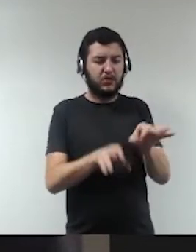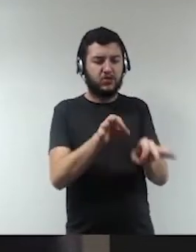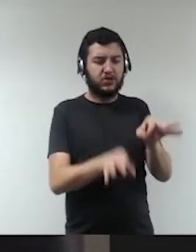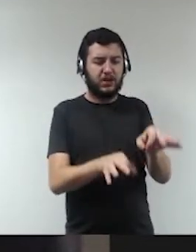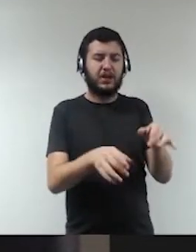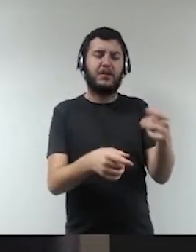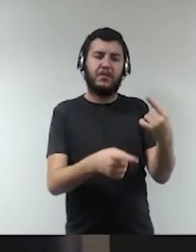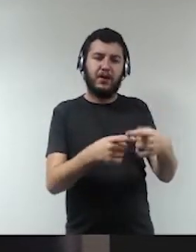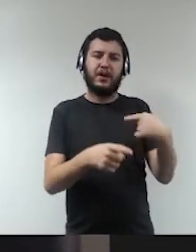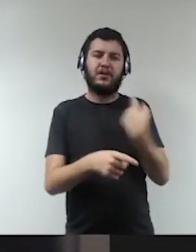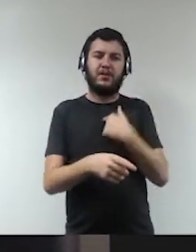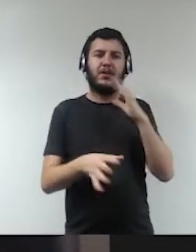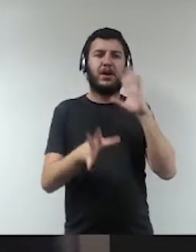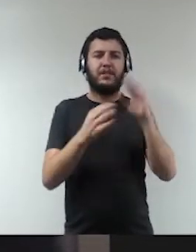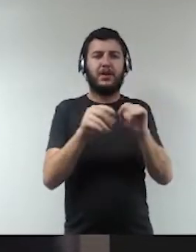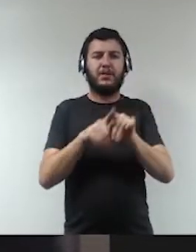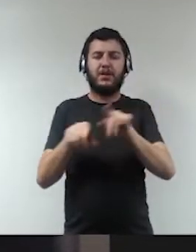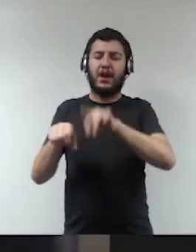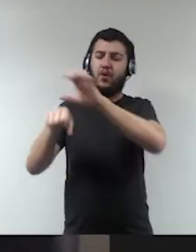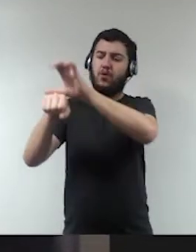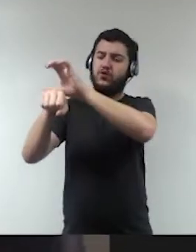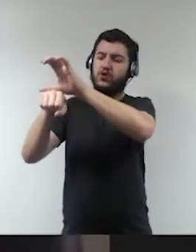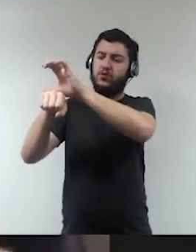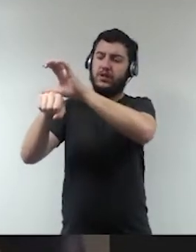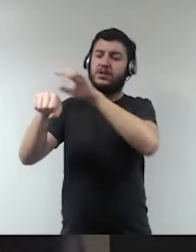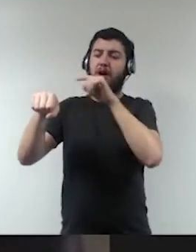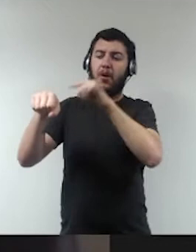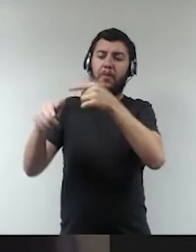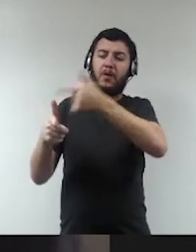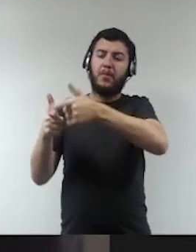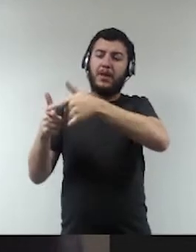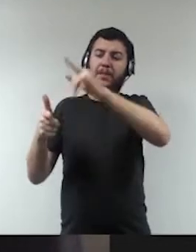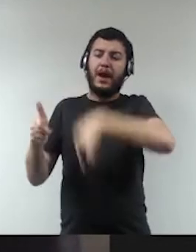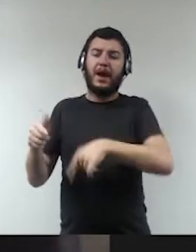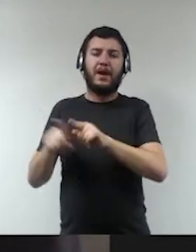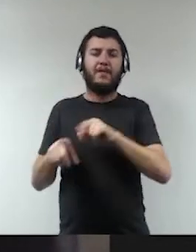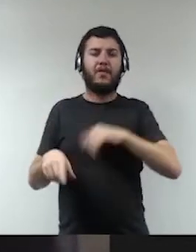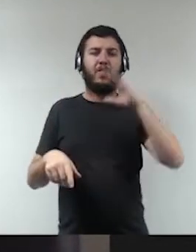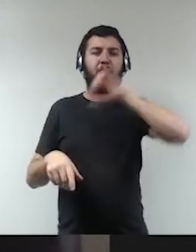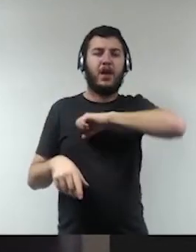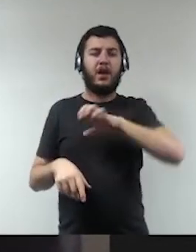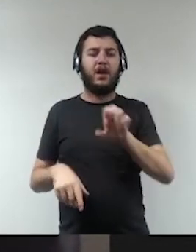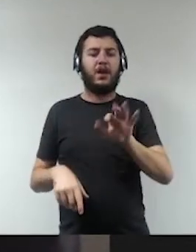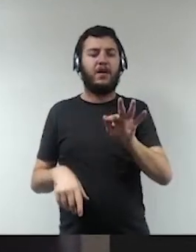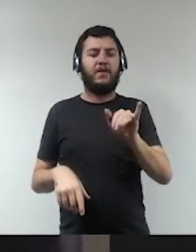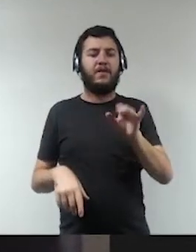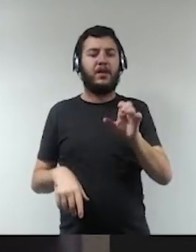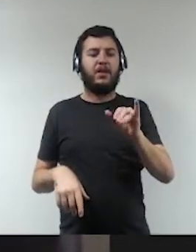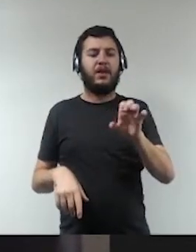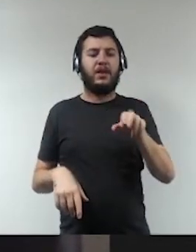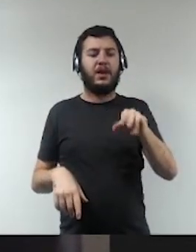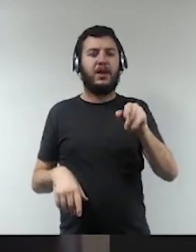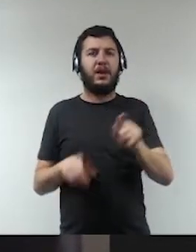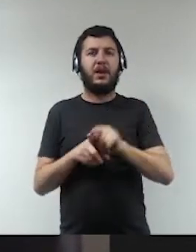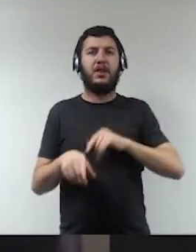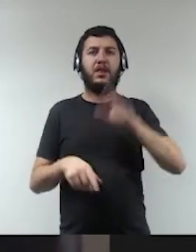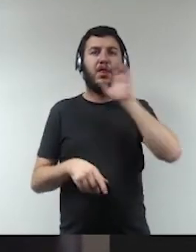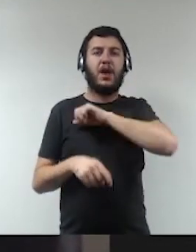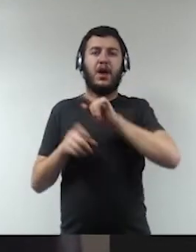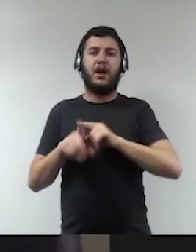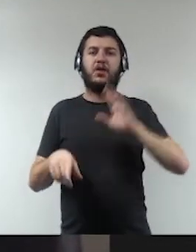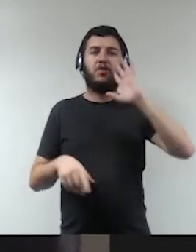Federal, me corrija, doutora Samantha, é sobretudo de eficiência. E nesse quadro atual de